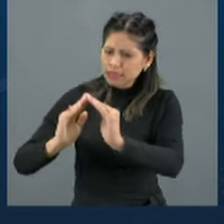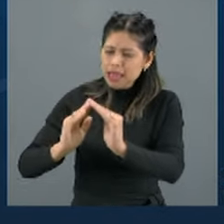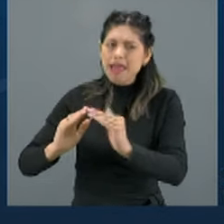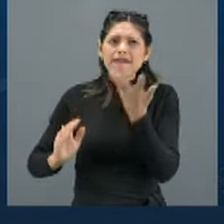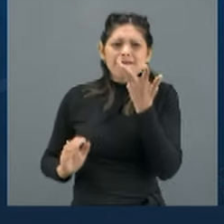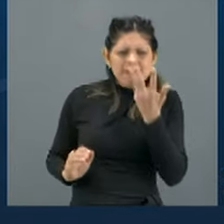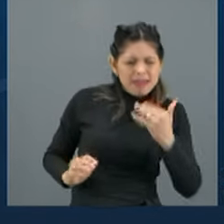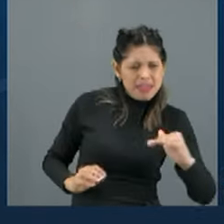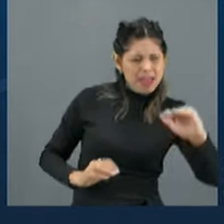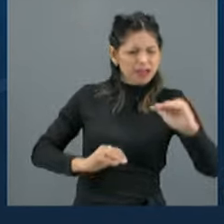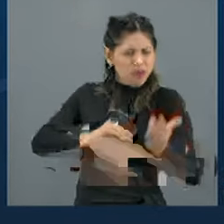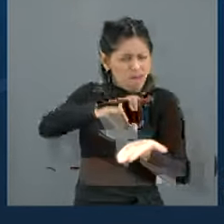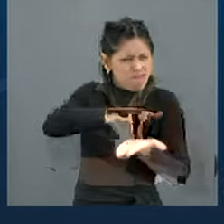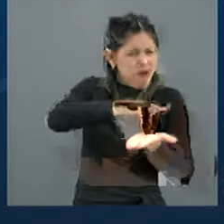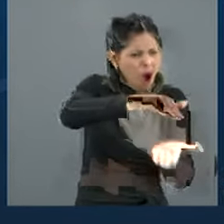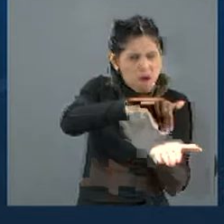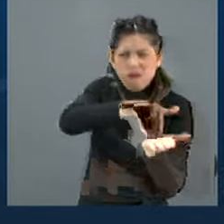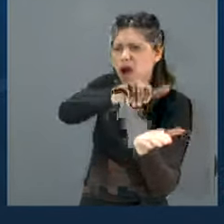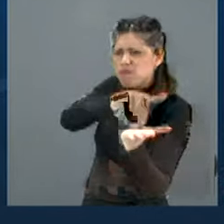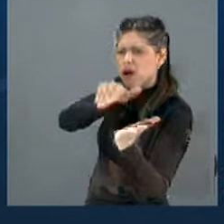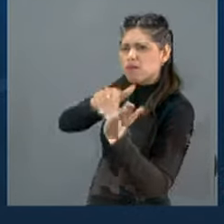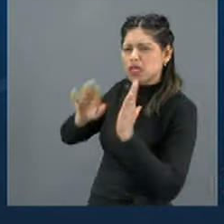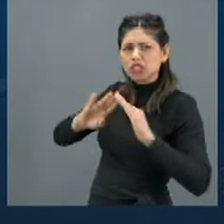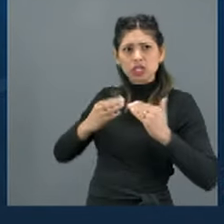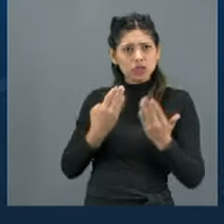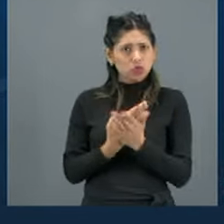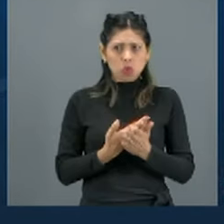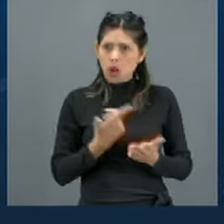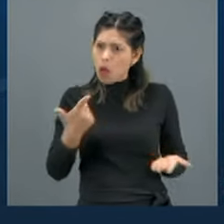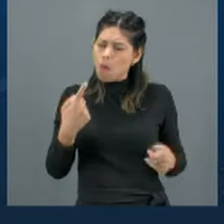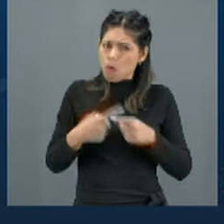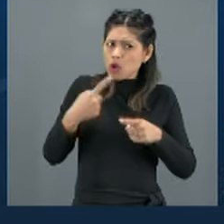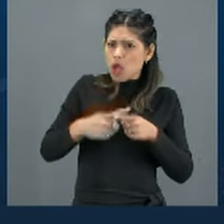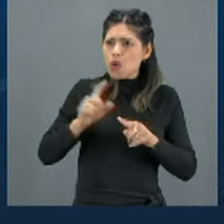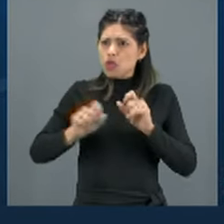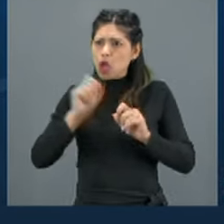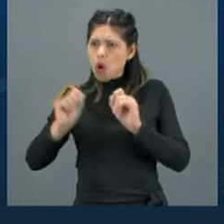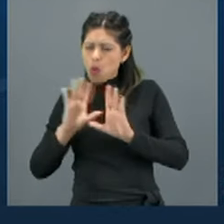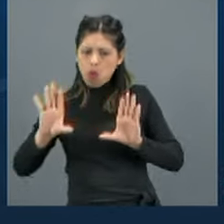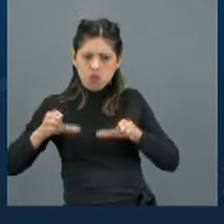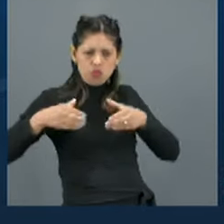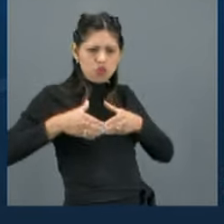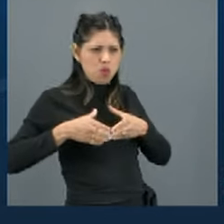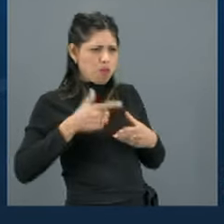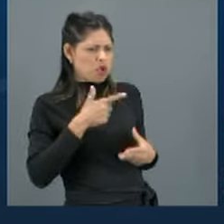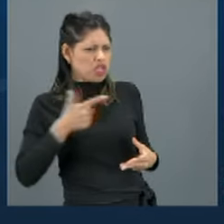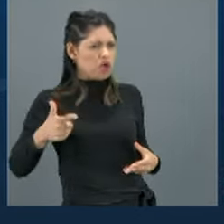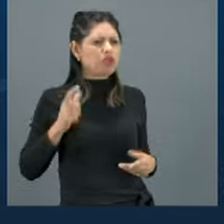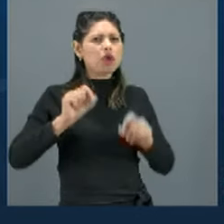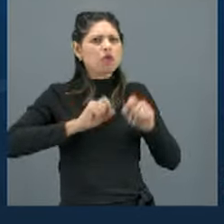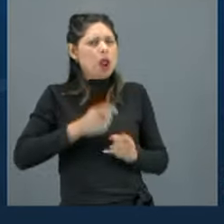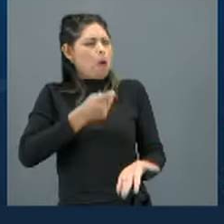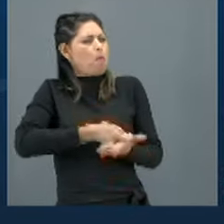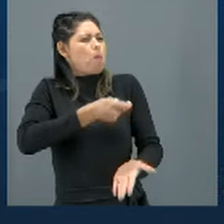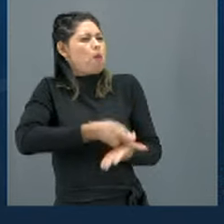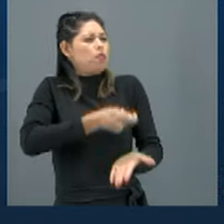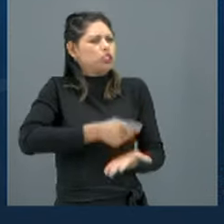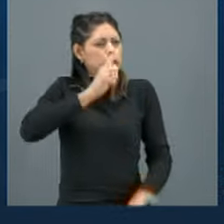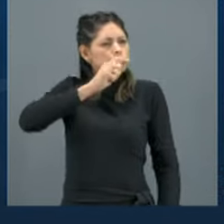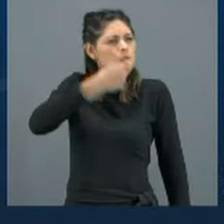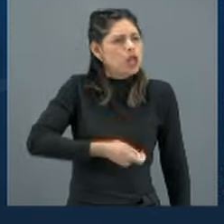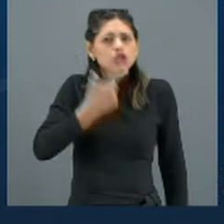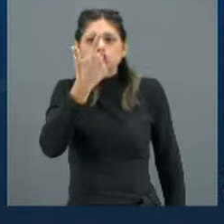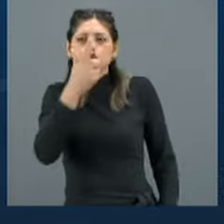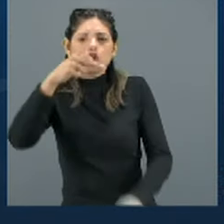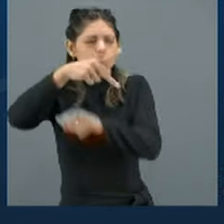e expulsas das escolas por conta de pressão de organizações não governamentais financiadas do exterior e